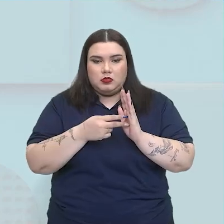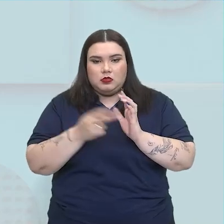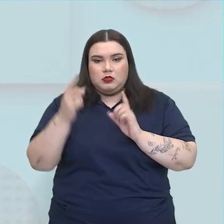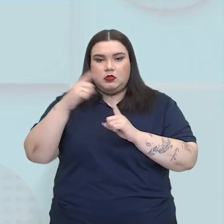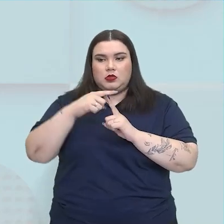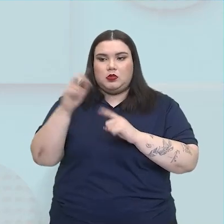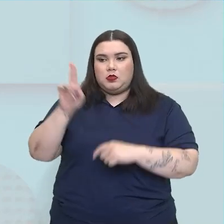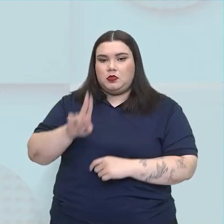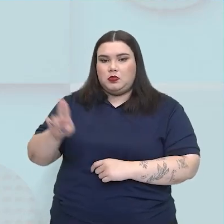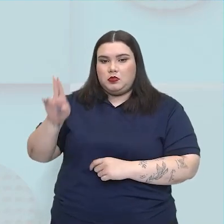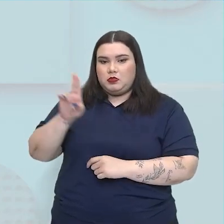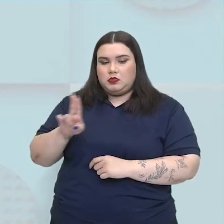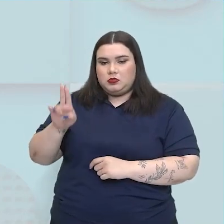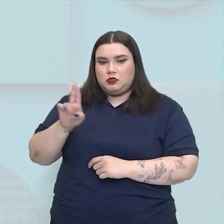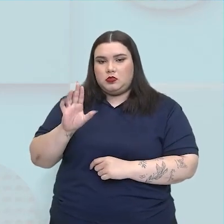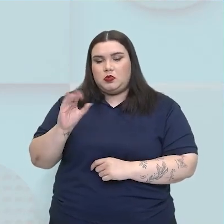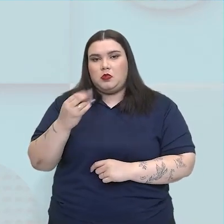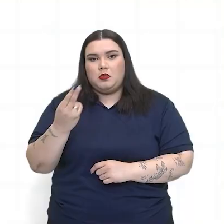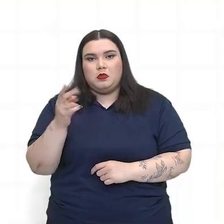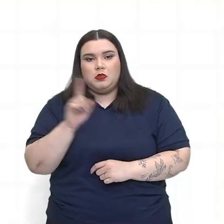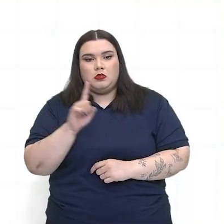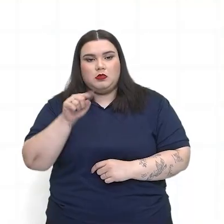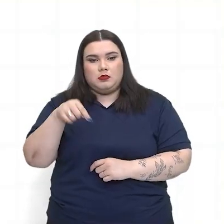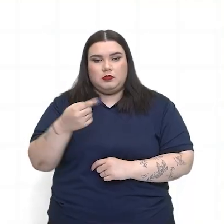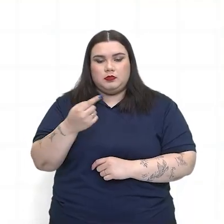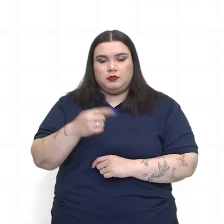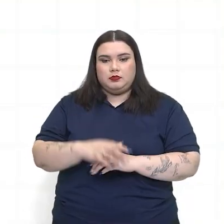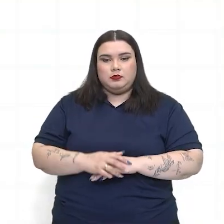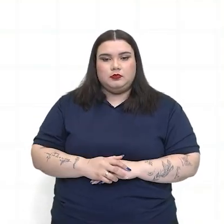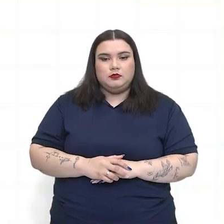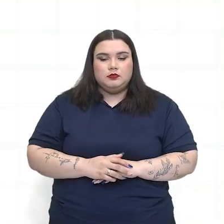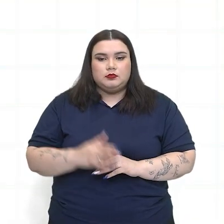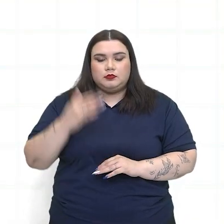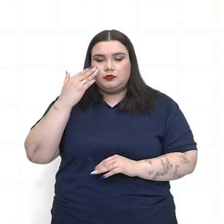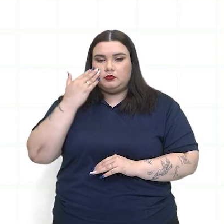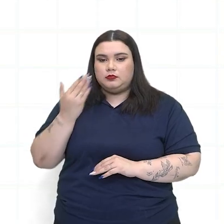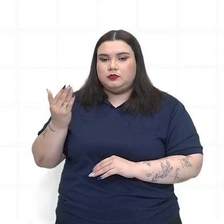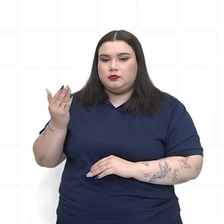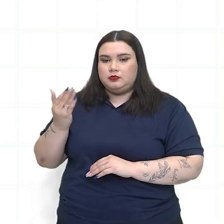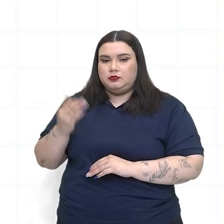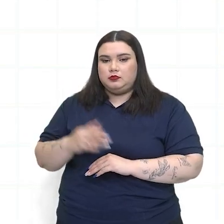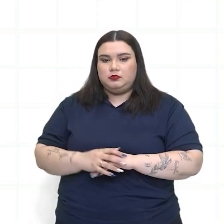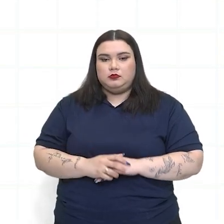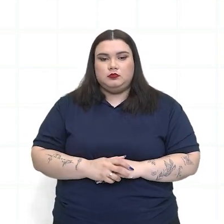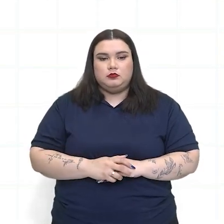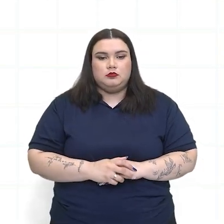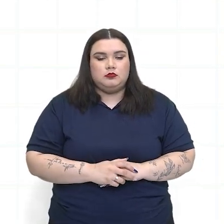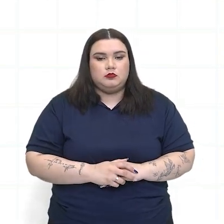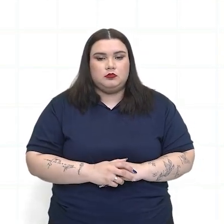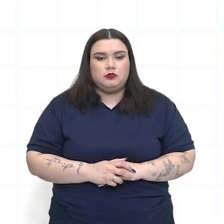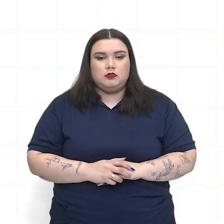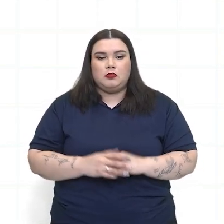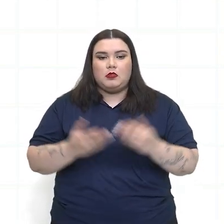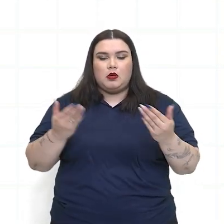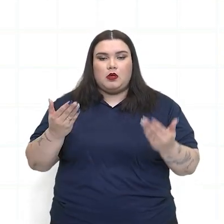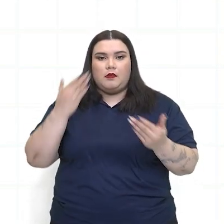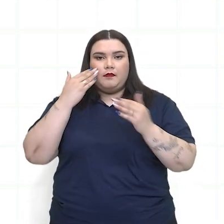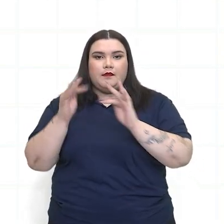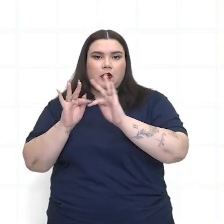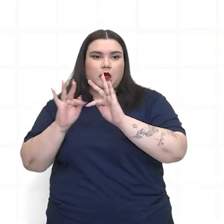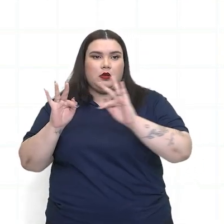do uso da presença ou não da vírgula. Vamos lá. Veja, eu tenho aqui, deixei o bolo